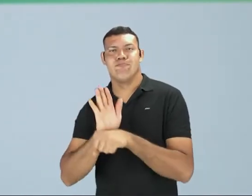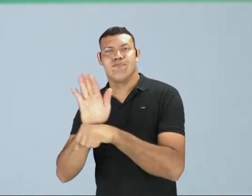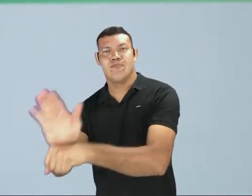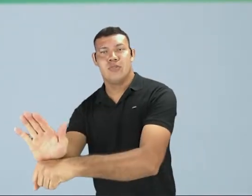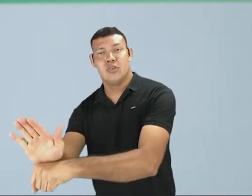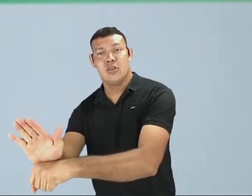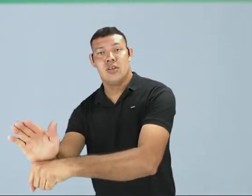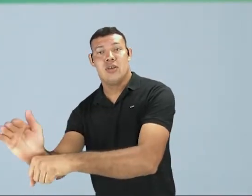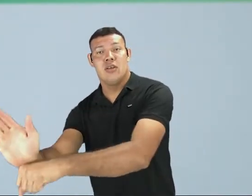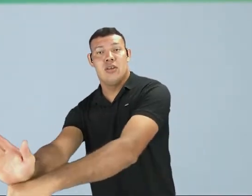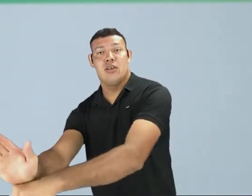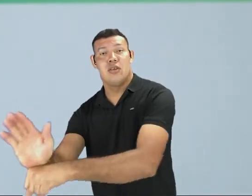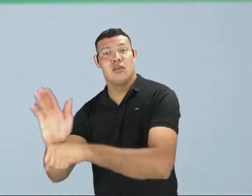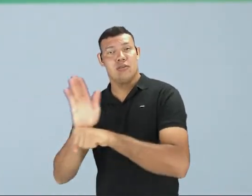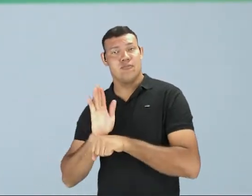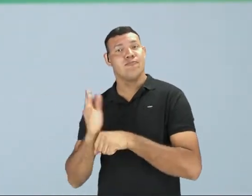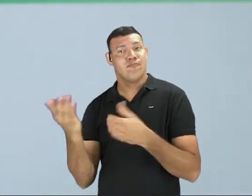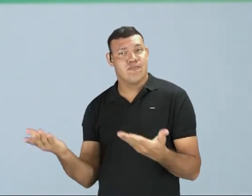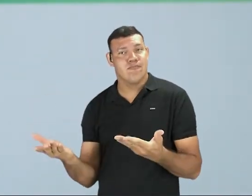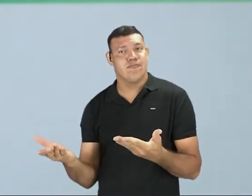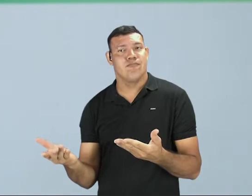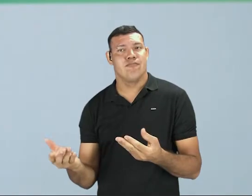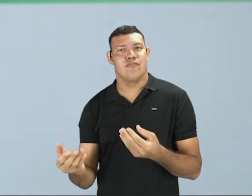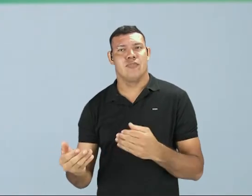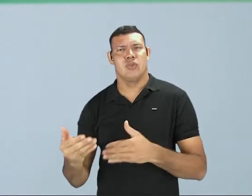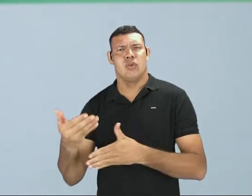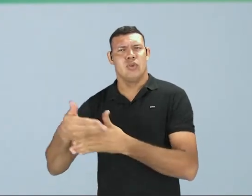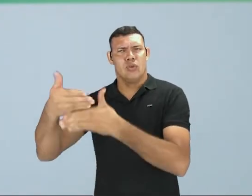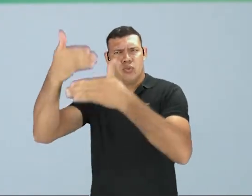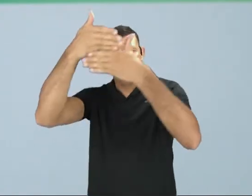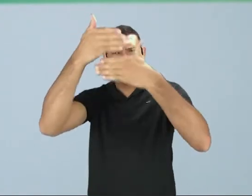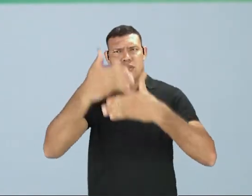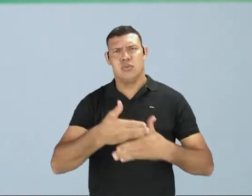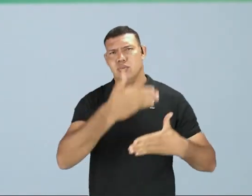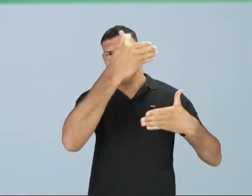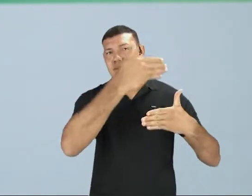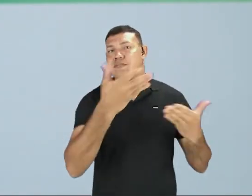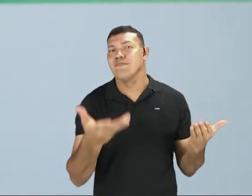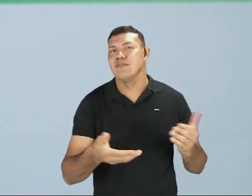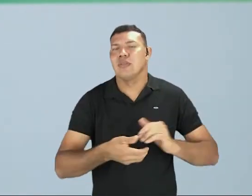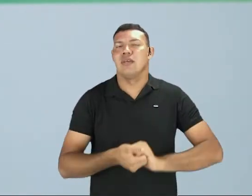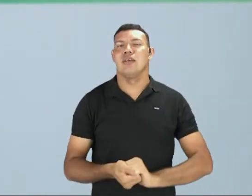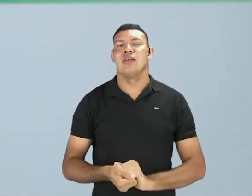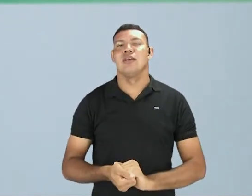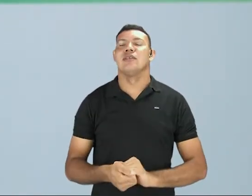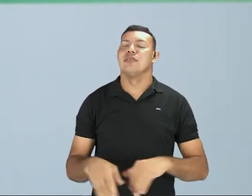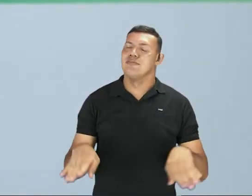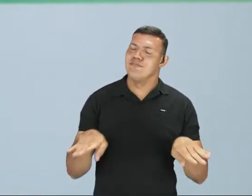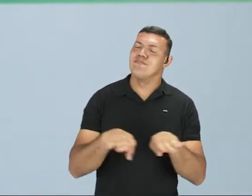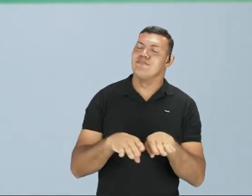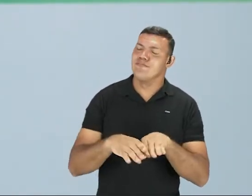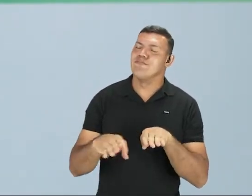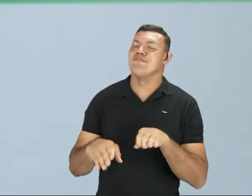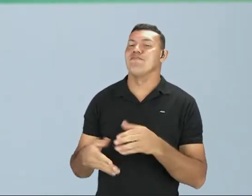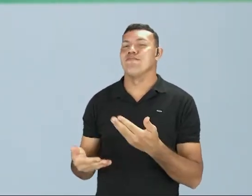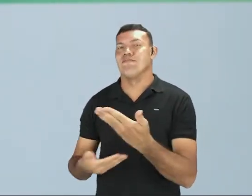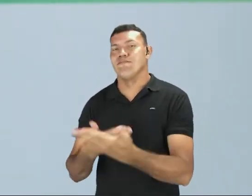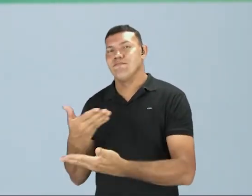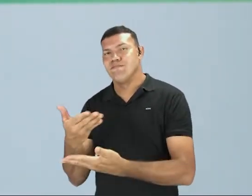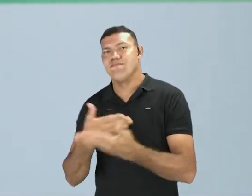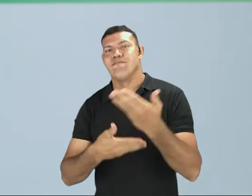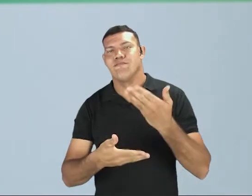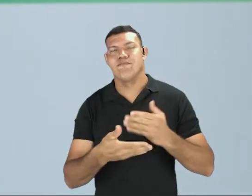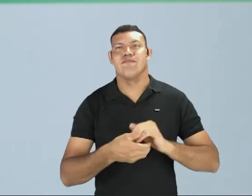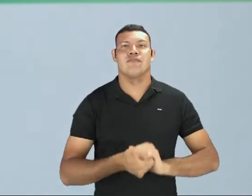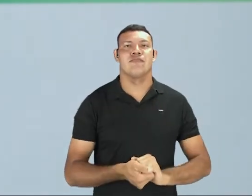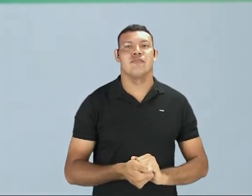eles recebiam algo em troca, né, como construções, muitas outras coisas. Então, era essa troca de favores